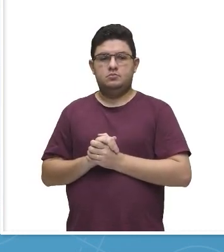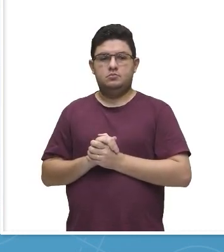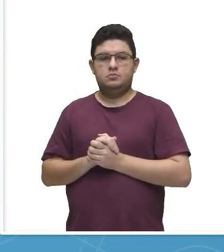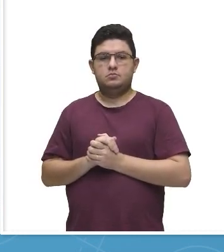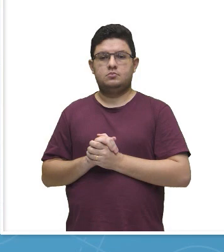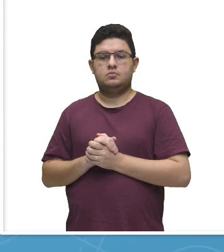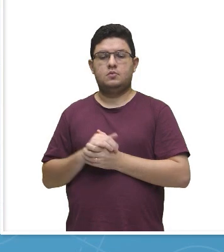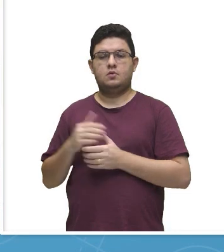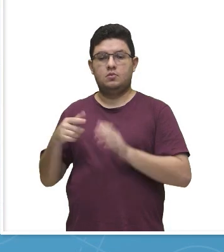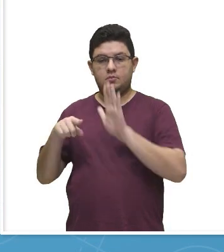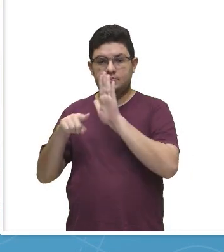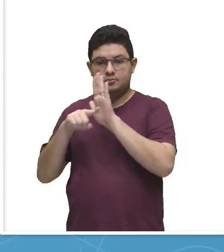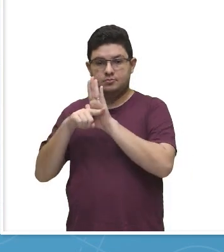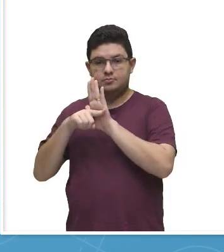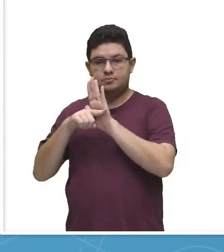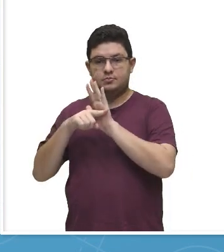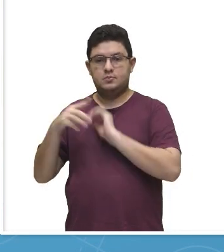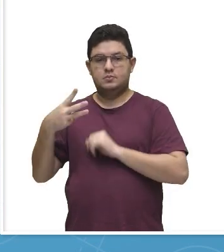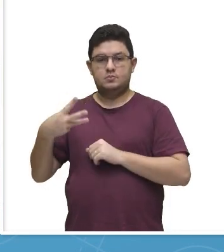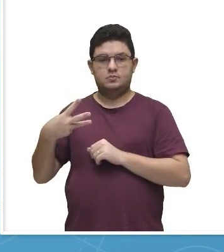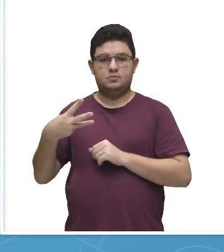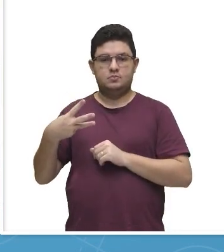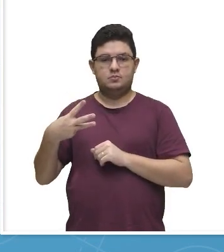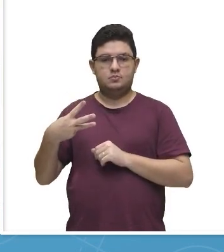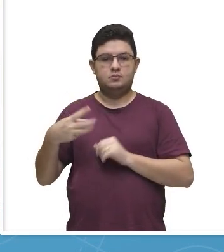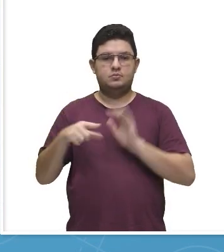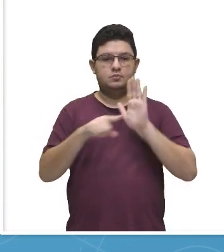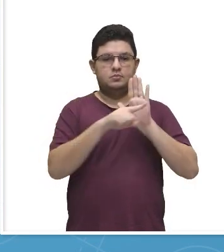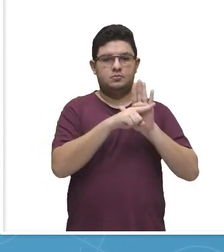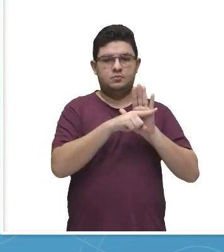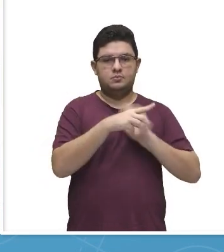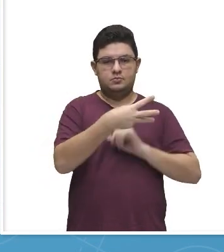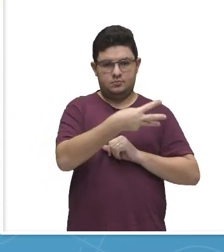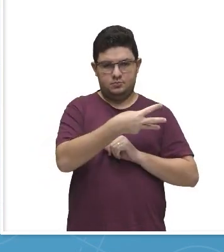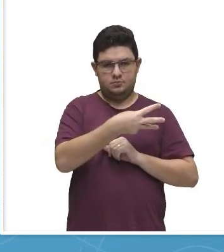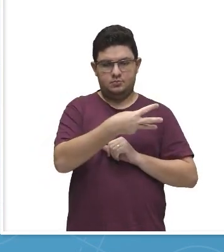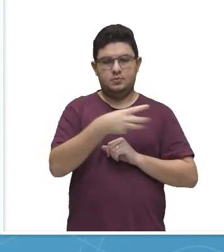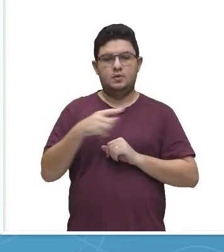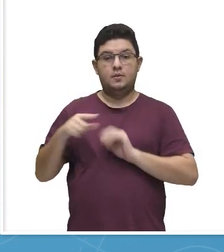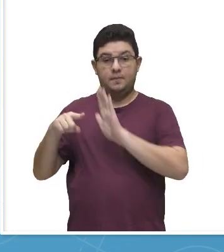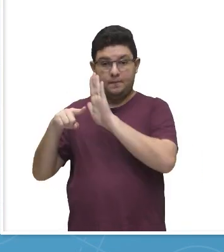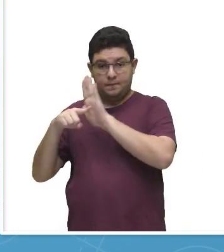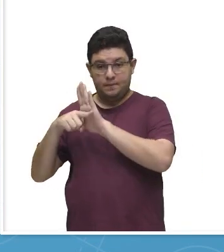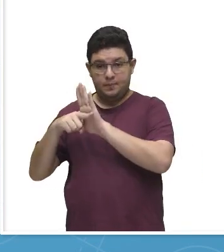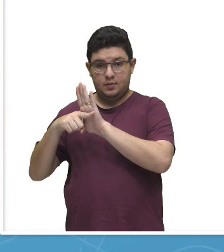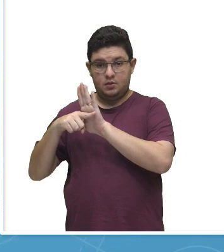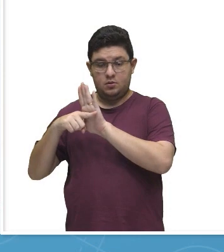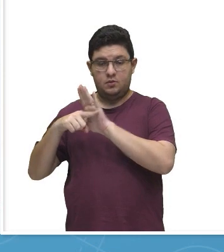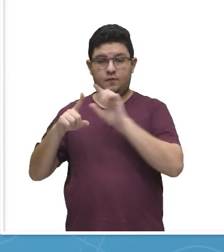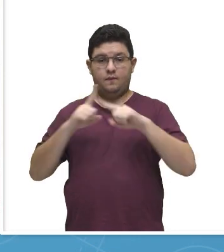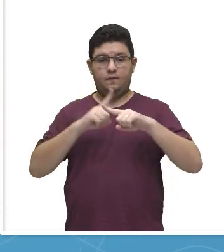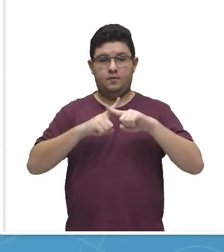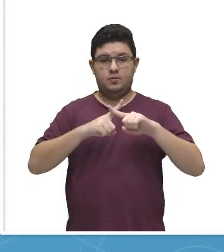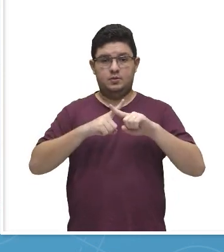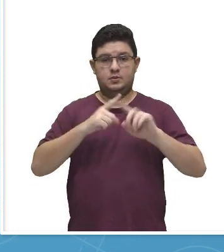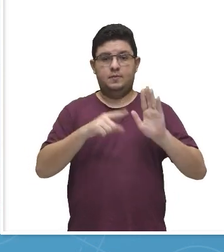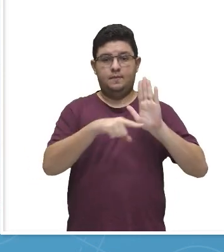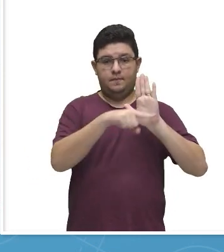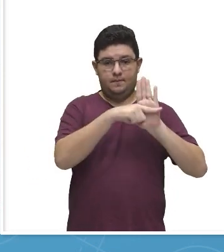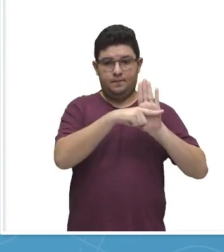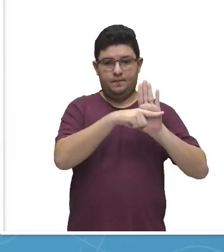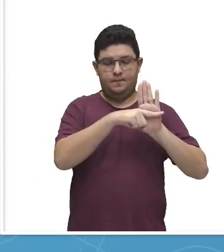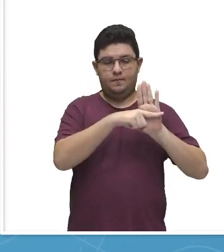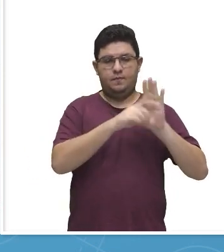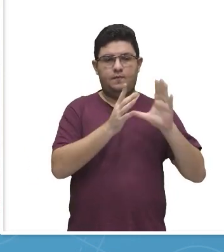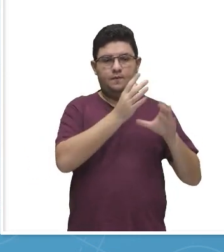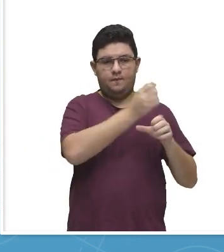multiplica menos 3. Menos vezes menos, mais. Então, o sinal da potência, do resultado da operação é